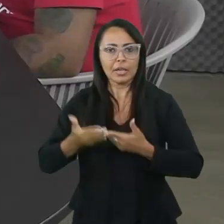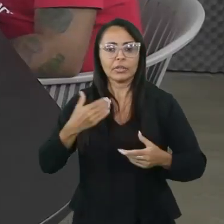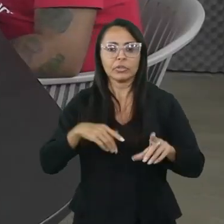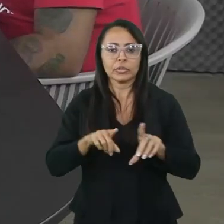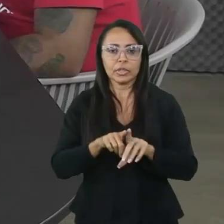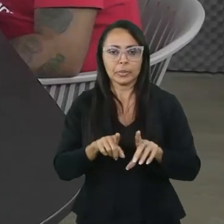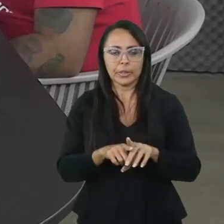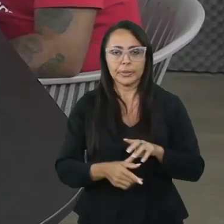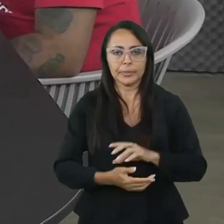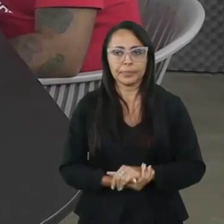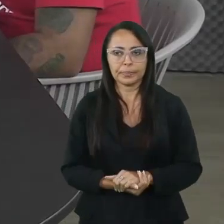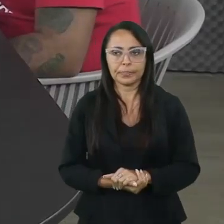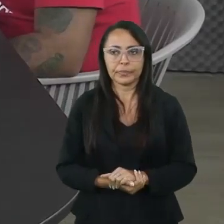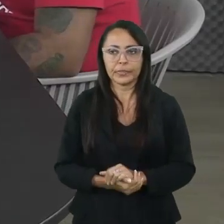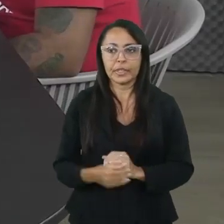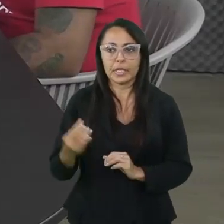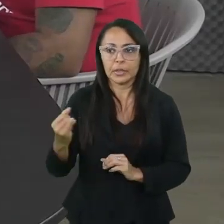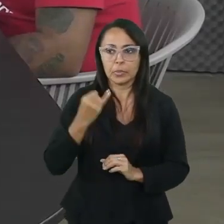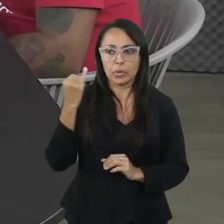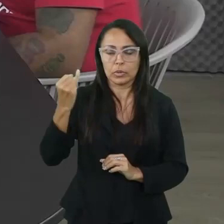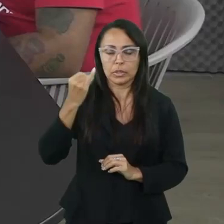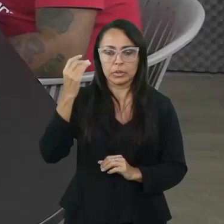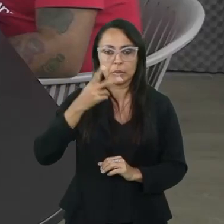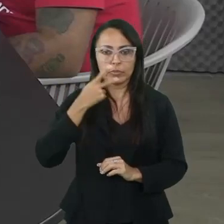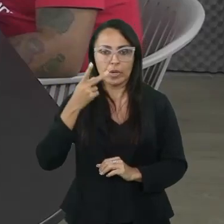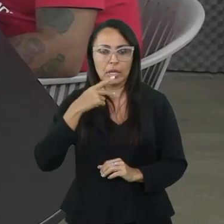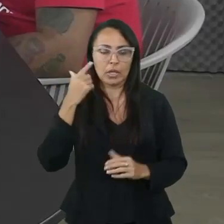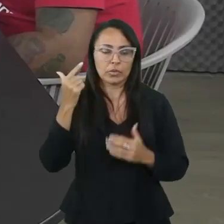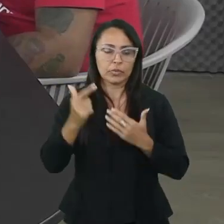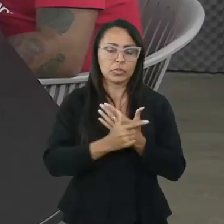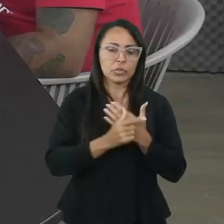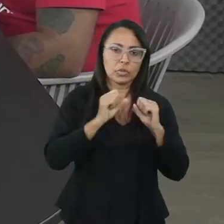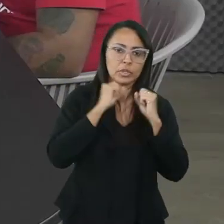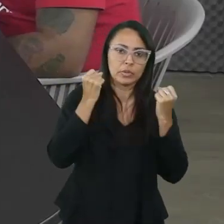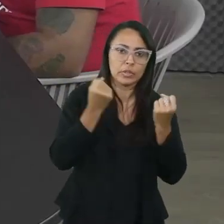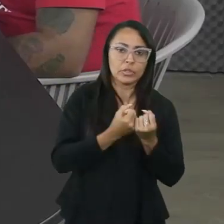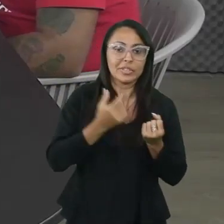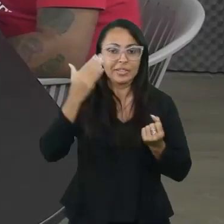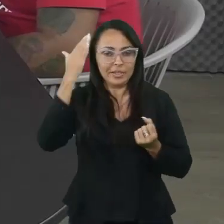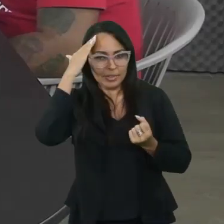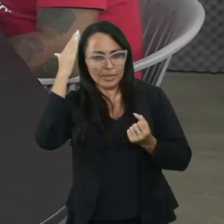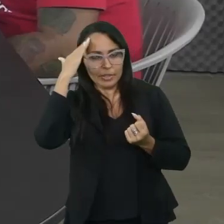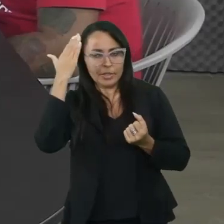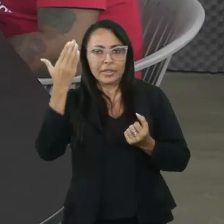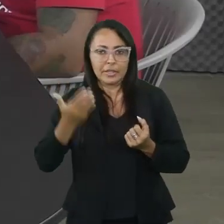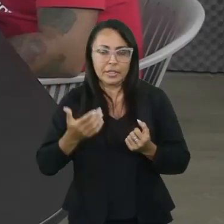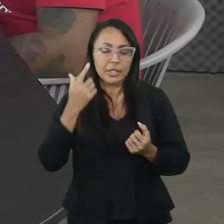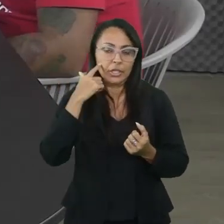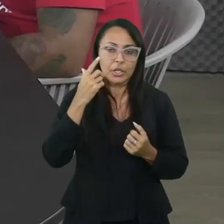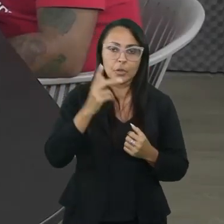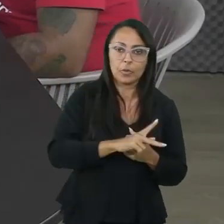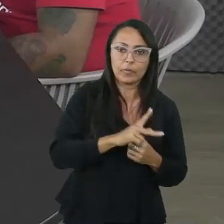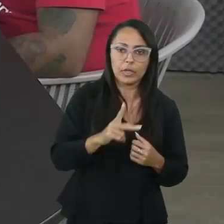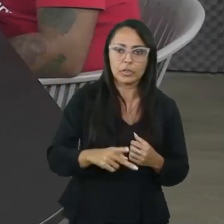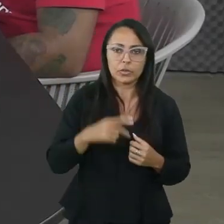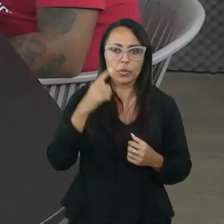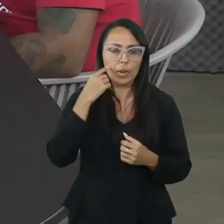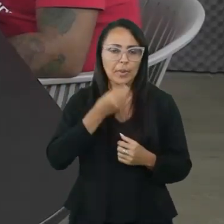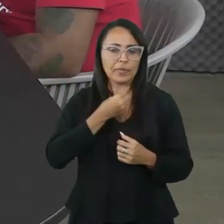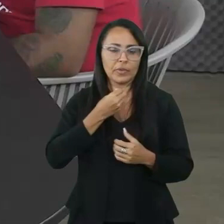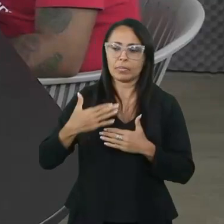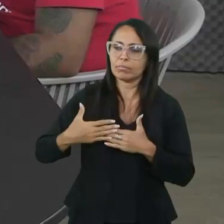ao redor da escola, que é importante quando a gente fala sobre função social, é da gente entender que professor é para a vida toda, né?